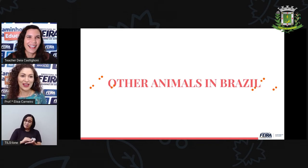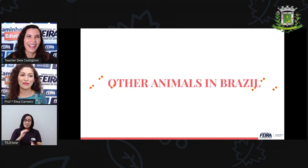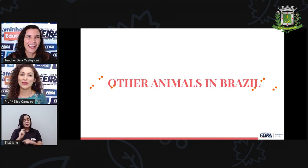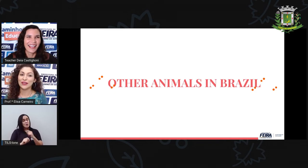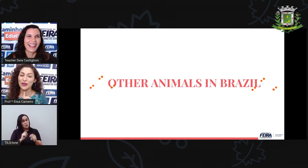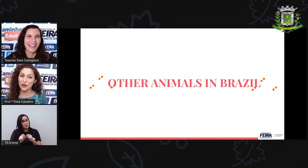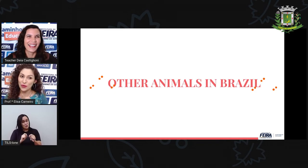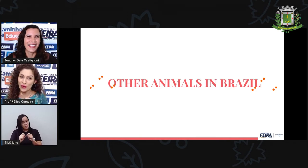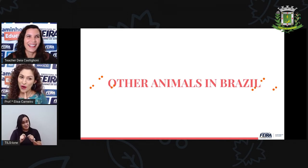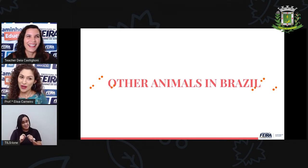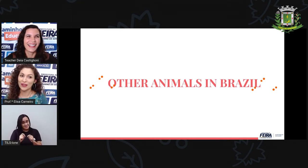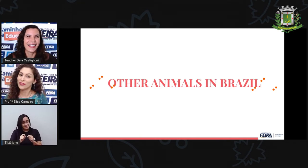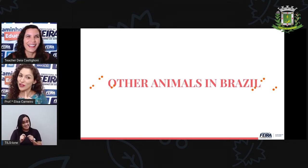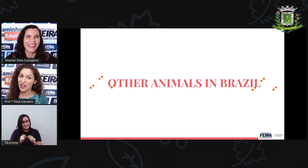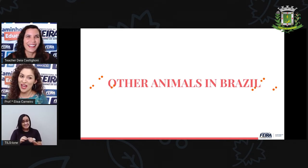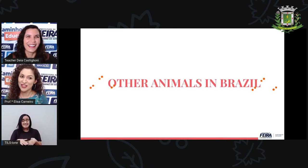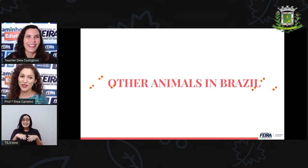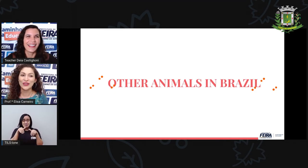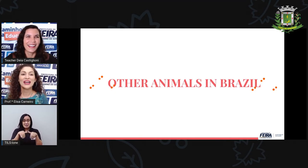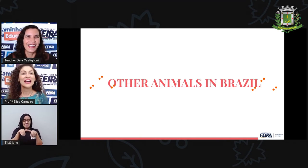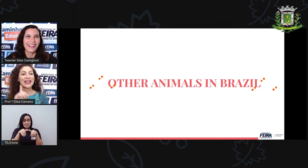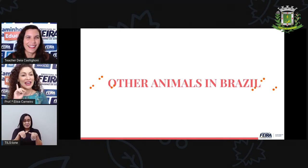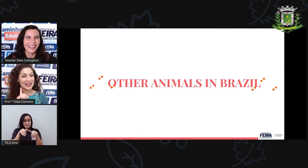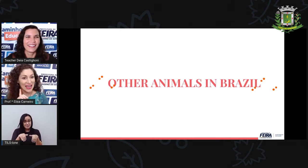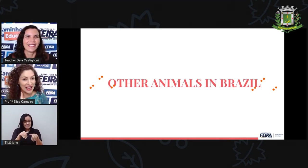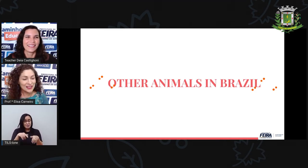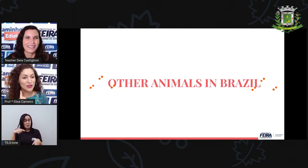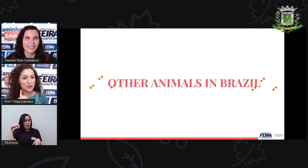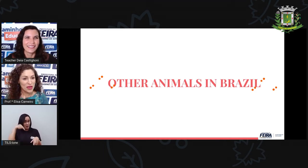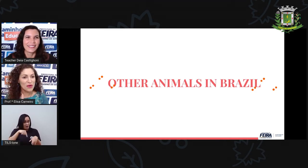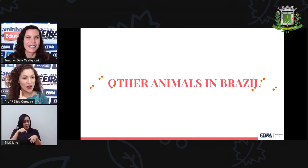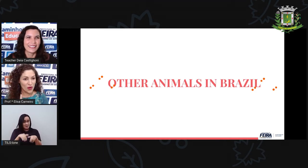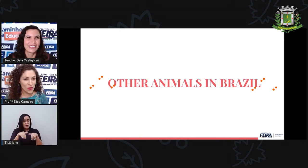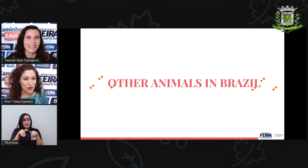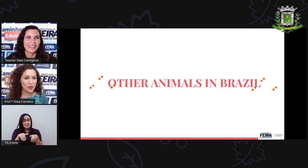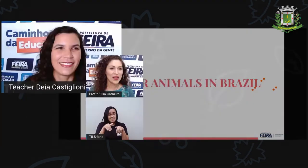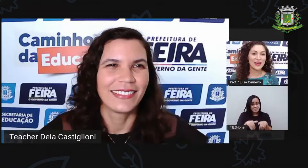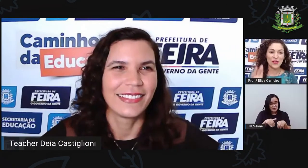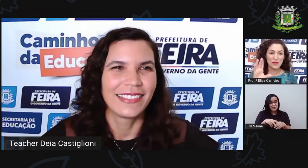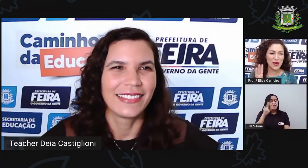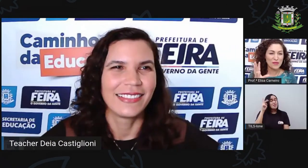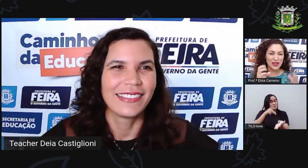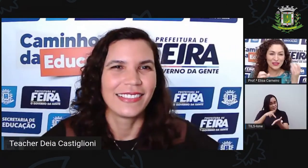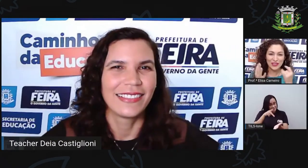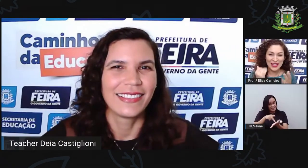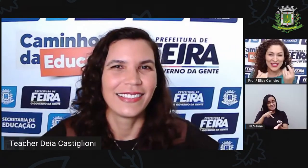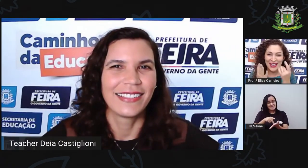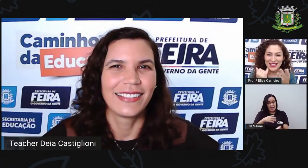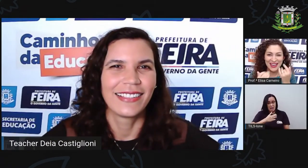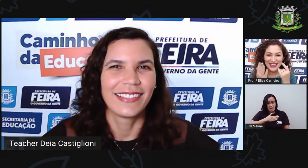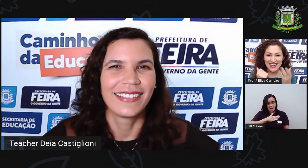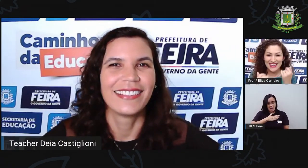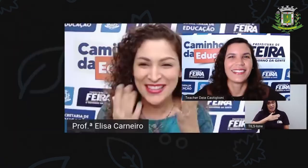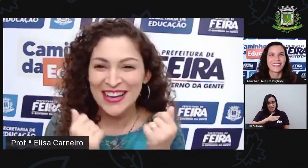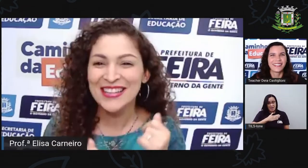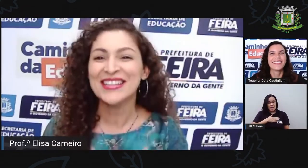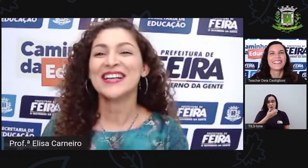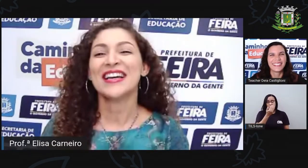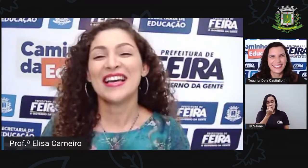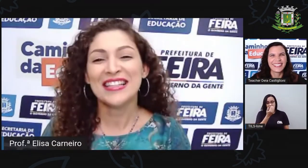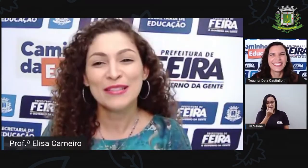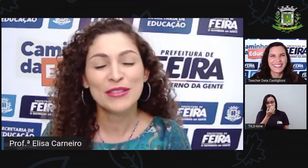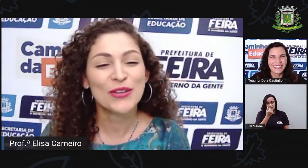foi ele. Mas o canguru, olha, ele foi honesto. Ele assumiu a culpa e comeu mesmo. Nhaque, nhaque, nhaque, nhaque,